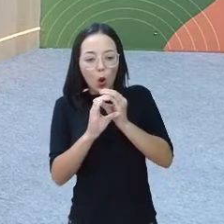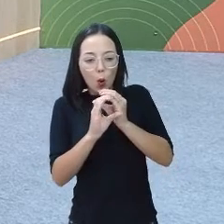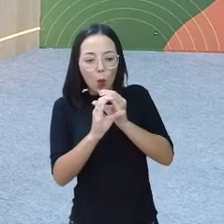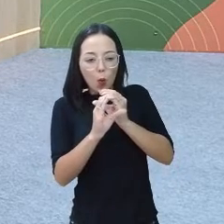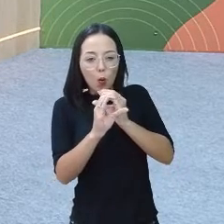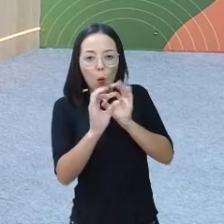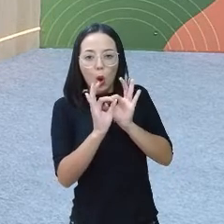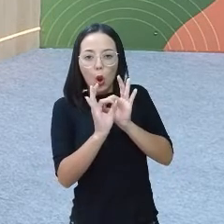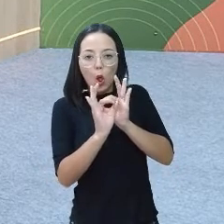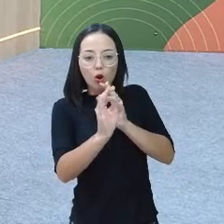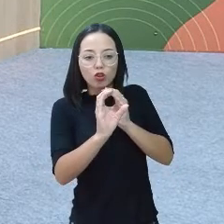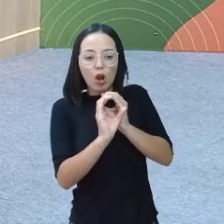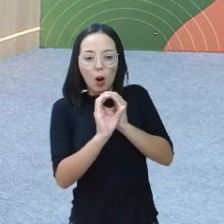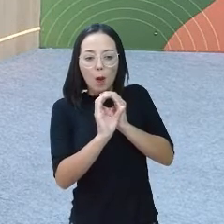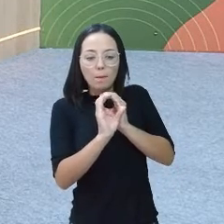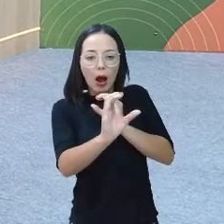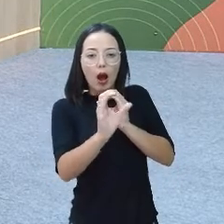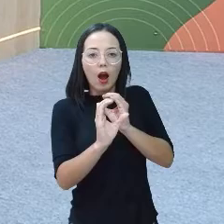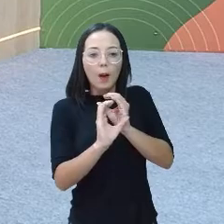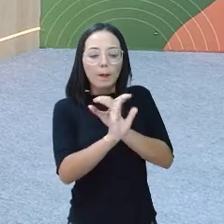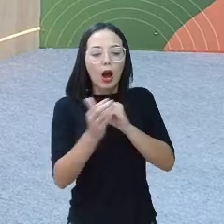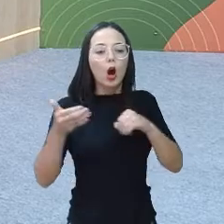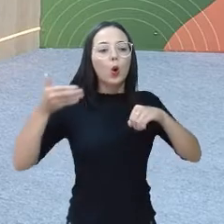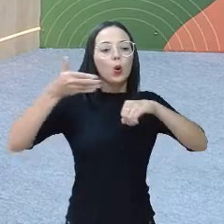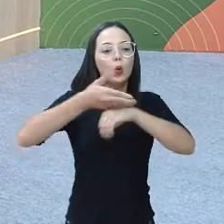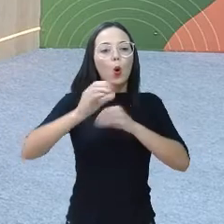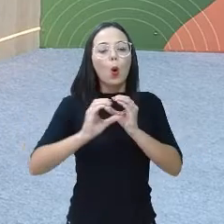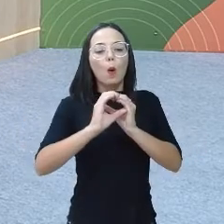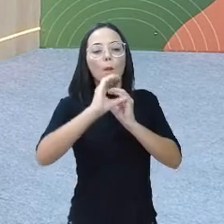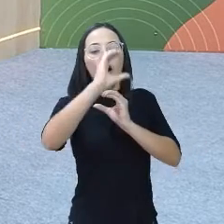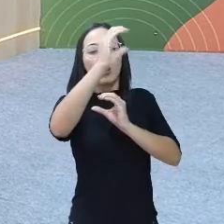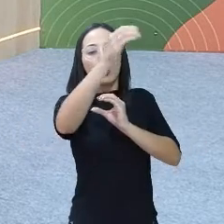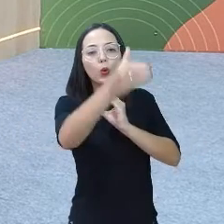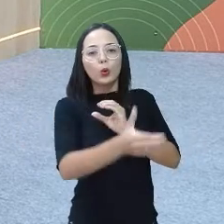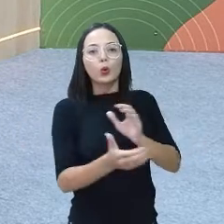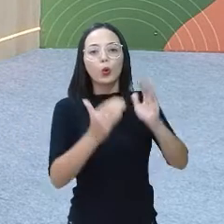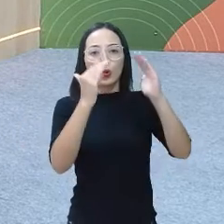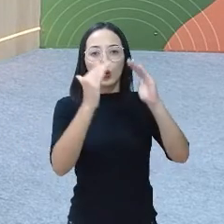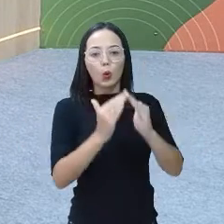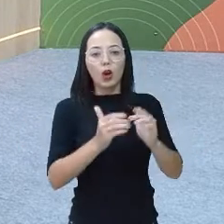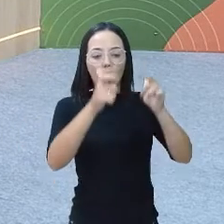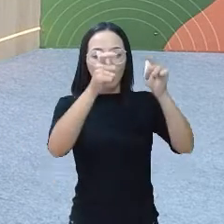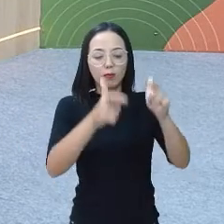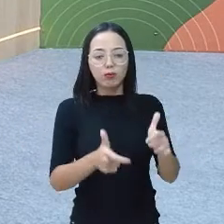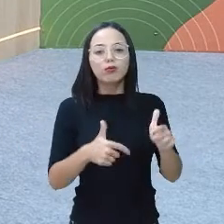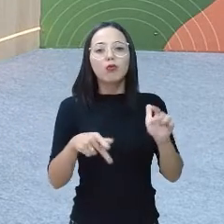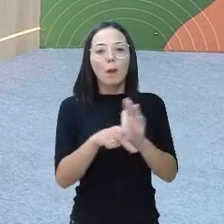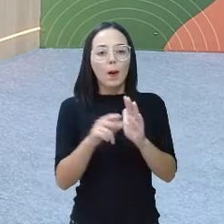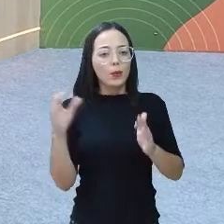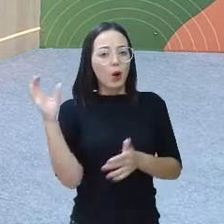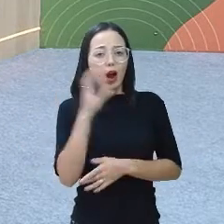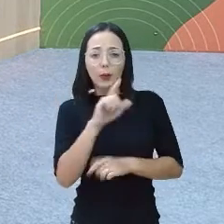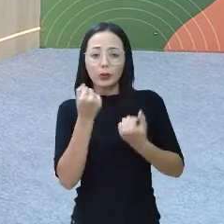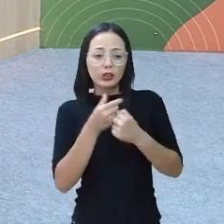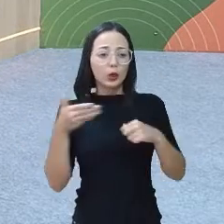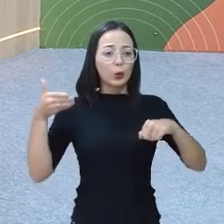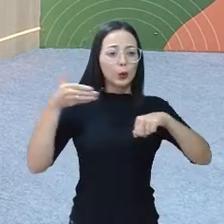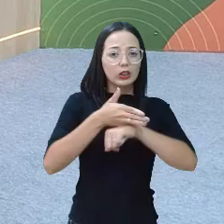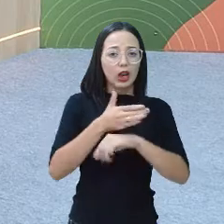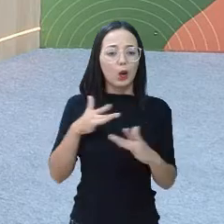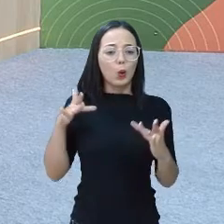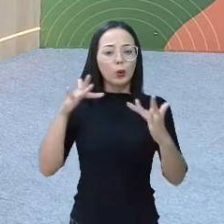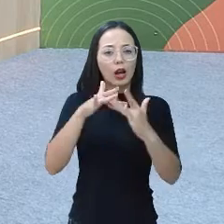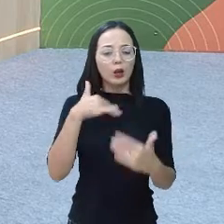poderia bombardear uma aldeia, né? E dominar aquela aldeia rapidinho, sem precisar entrar em combate